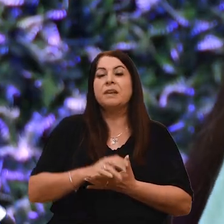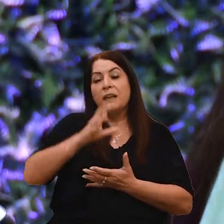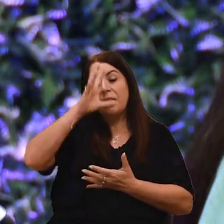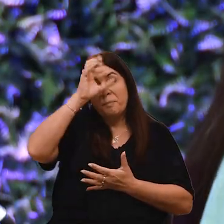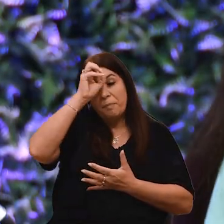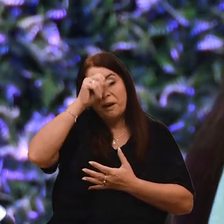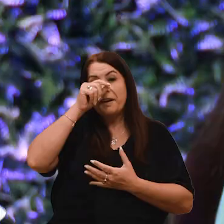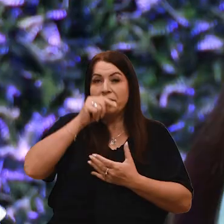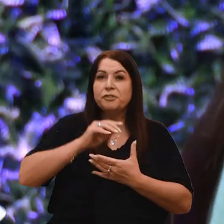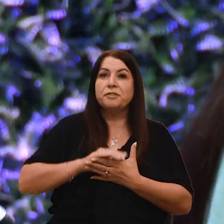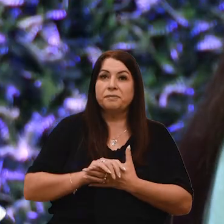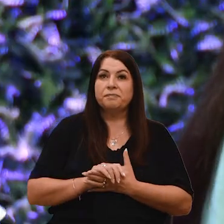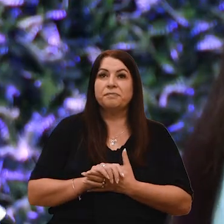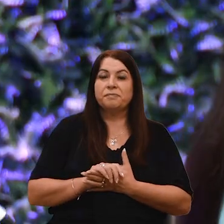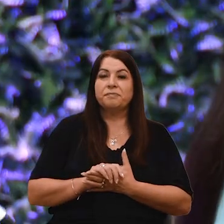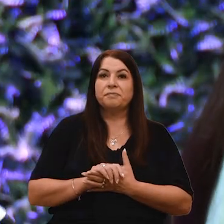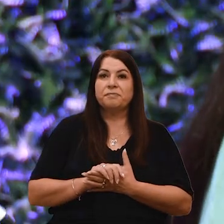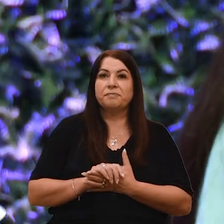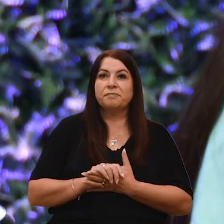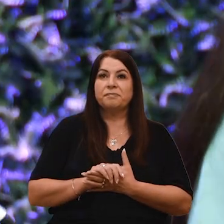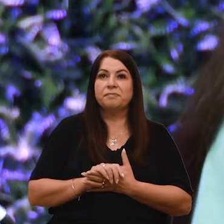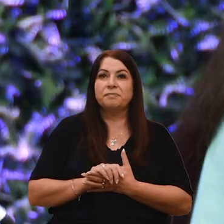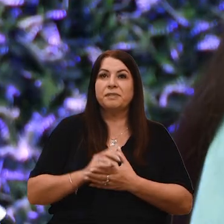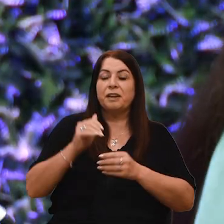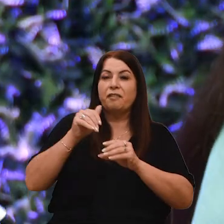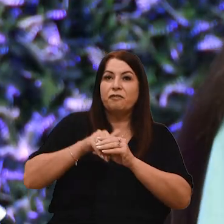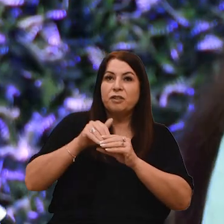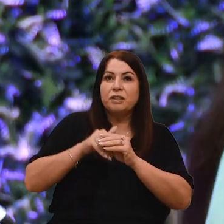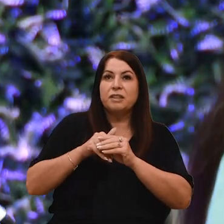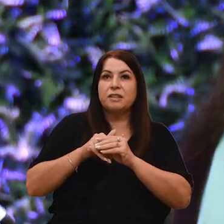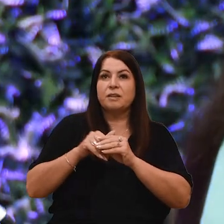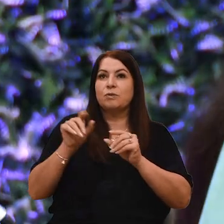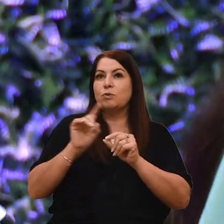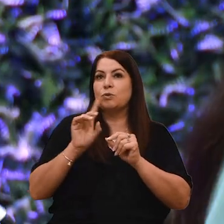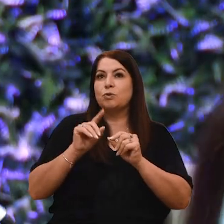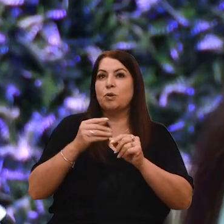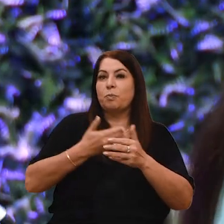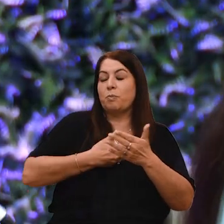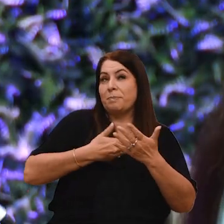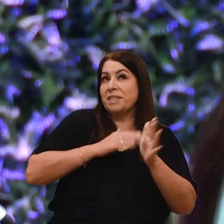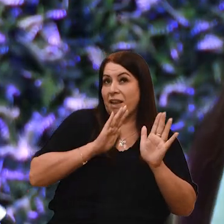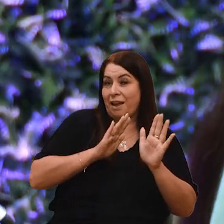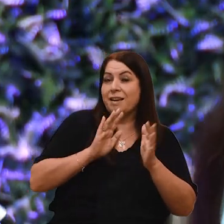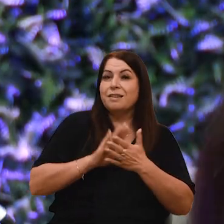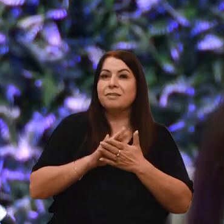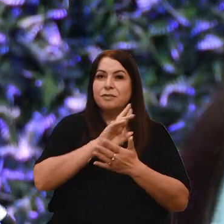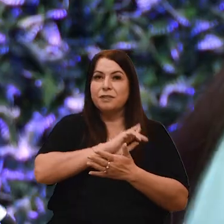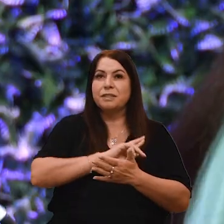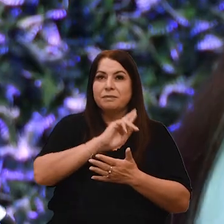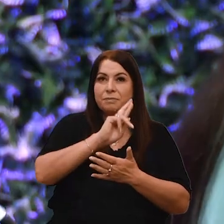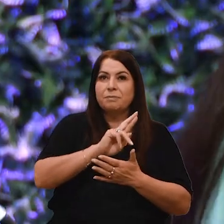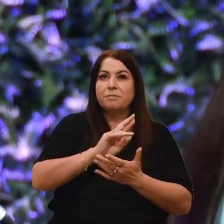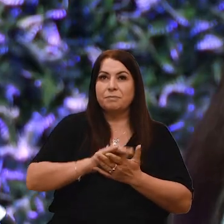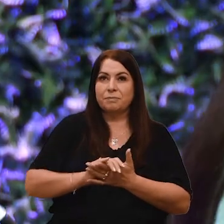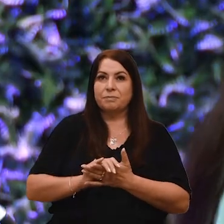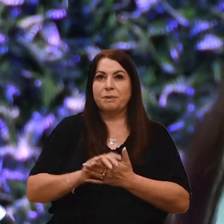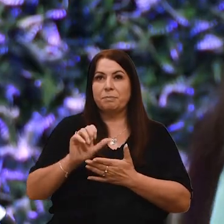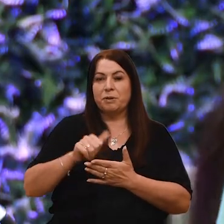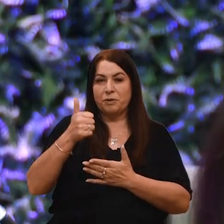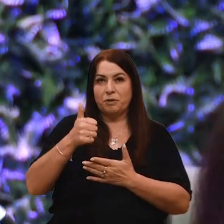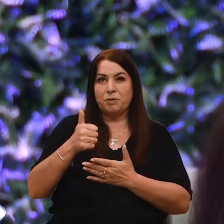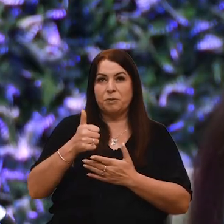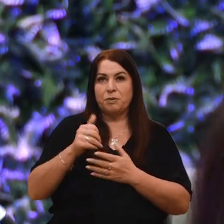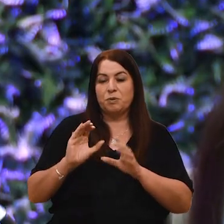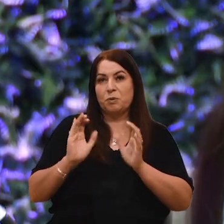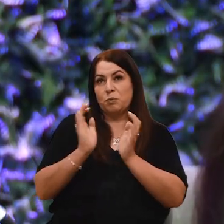aprende, né, a votar de acordo não só com a amizade, sim, que vai representar melhor a gente, tipo,